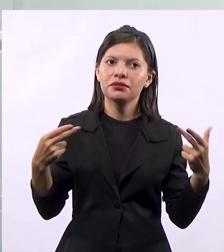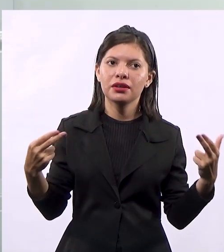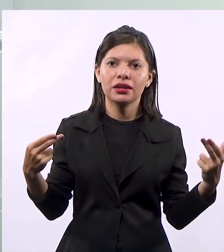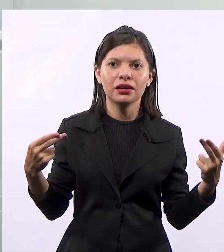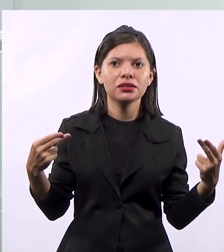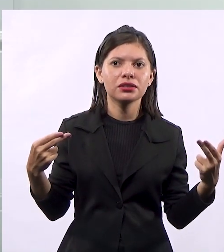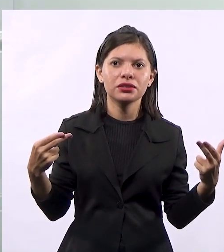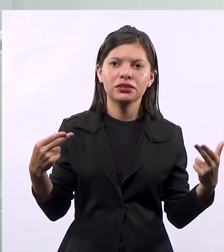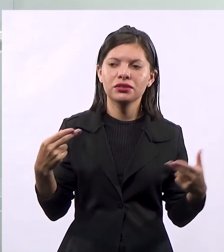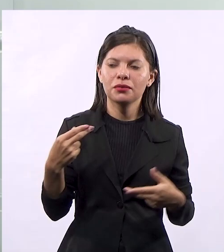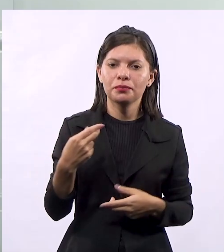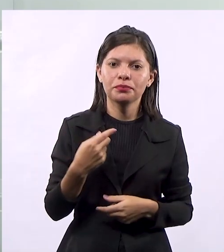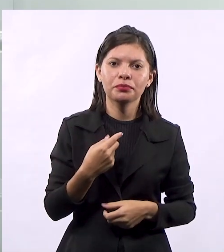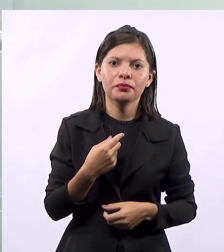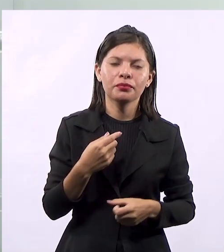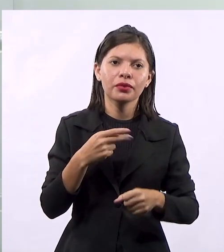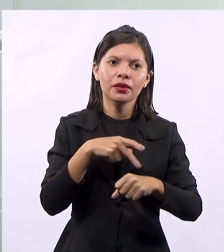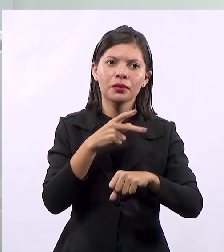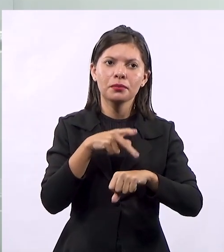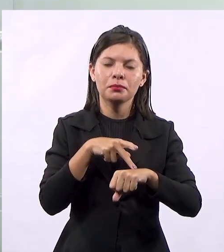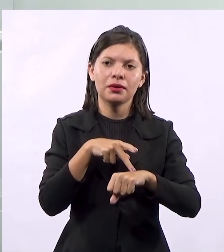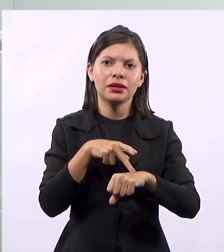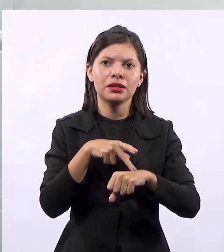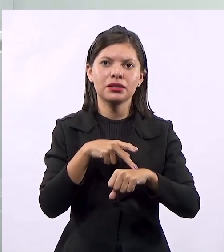oficiais de outros países,